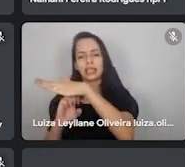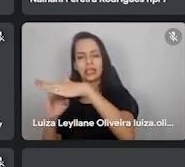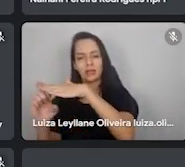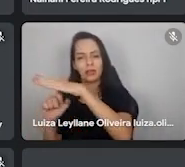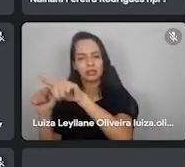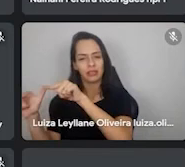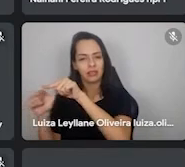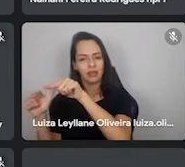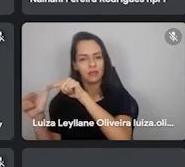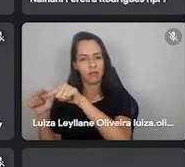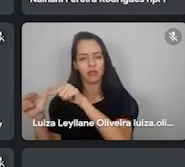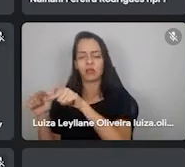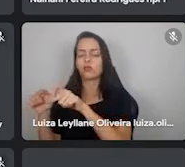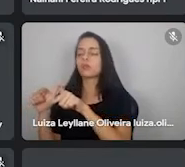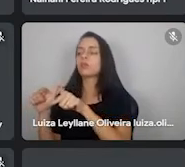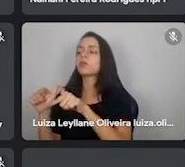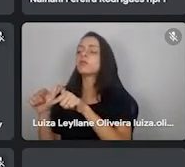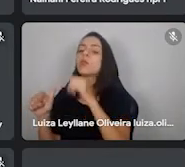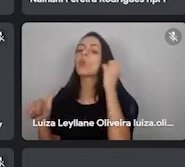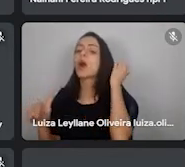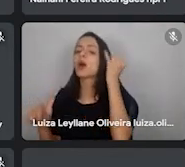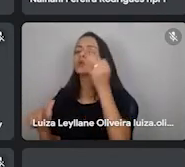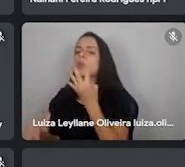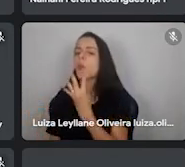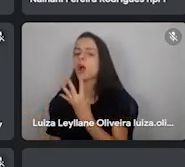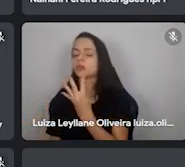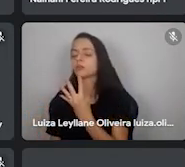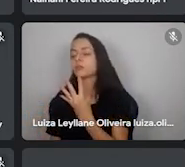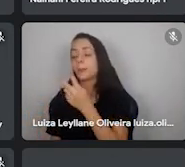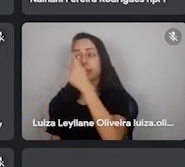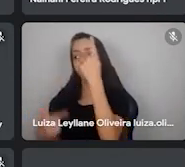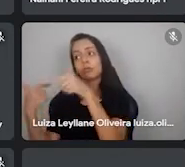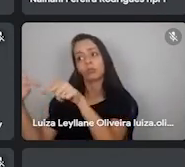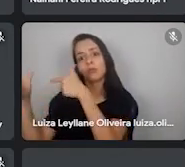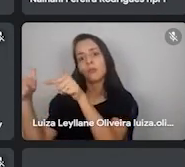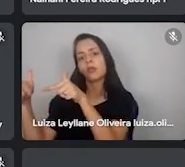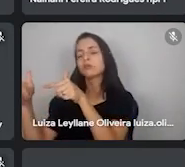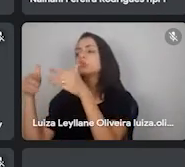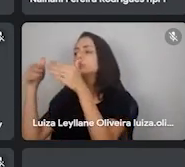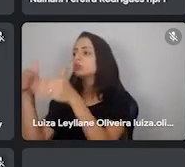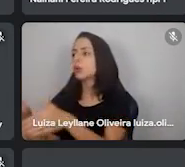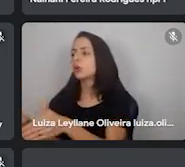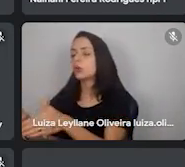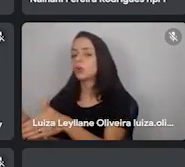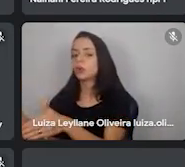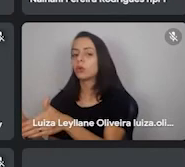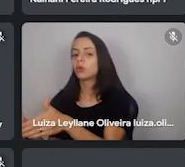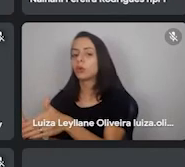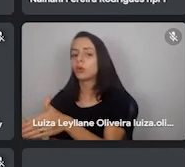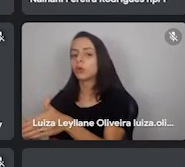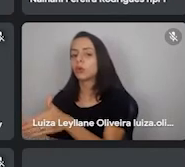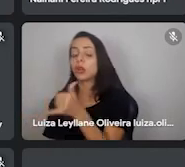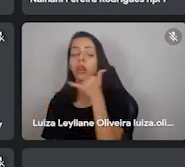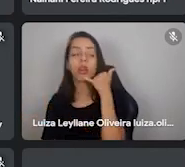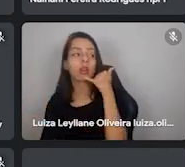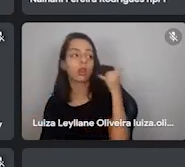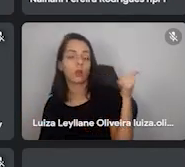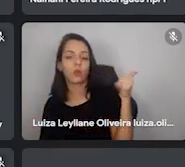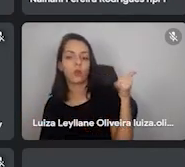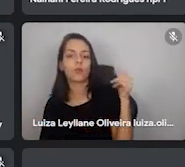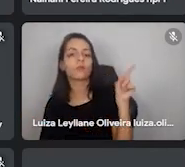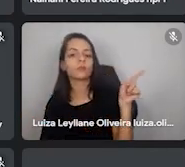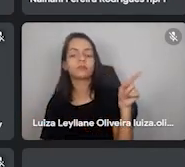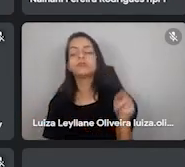o reflorestamento. Tem um fio partido em tal local. 4 horas da manhã eu fui lá.